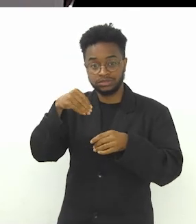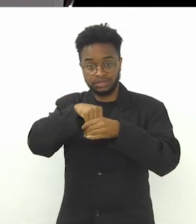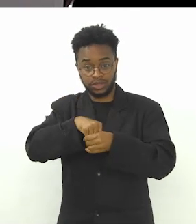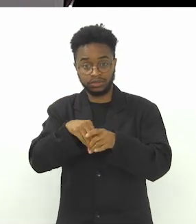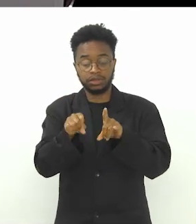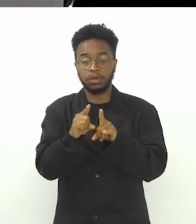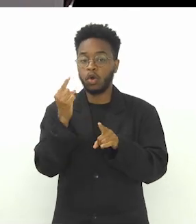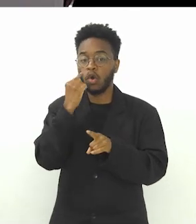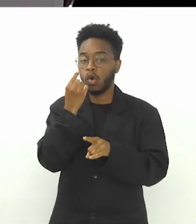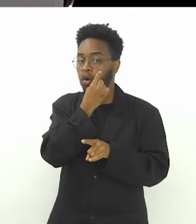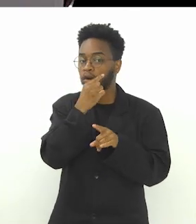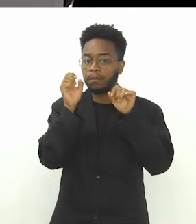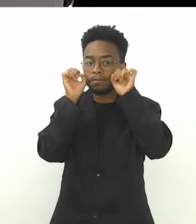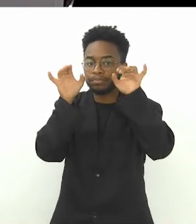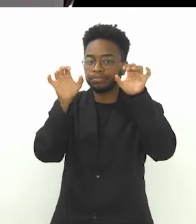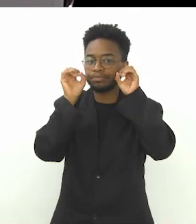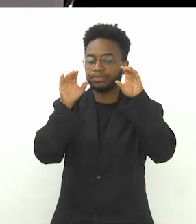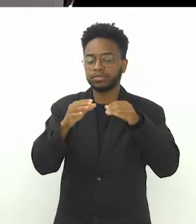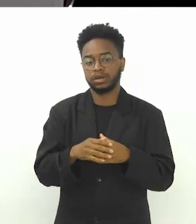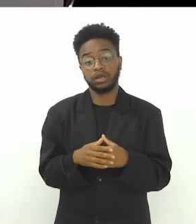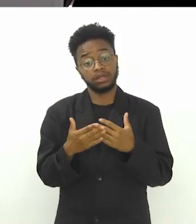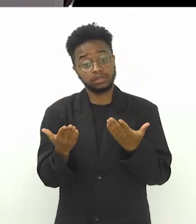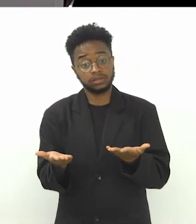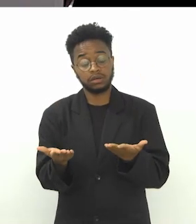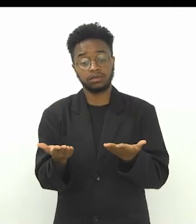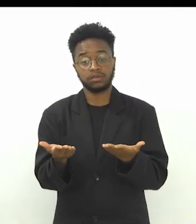estavam acesos. Então, assim,